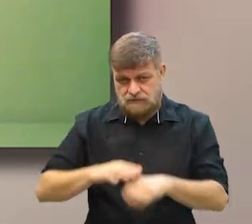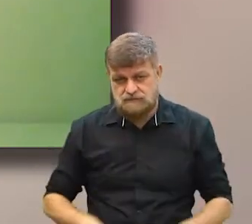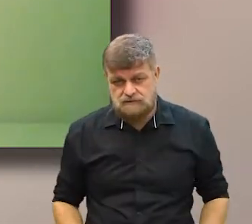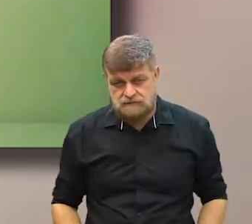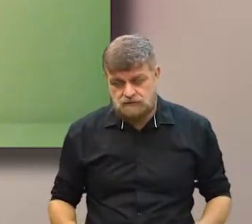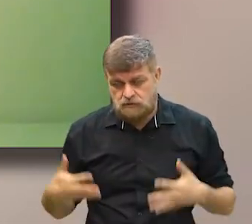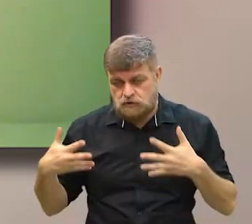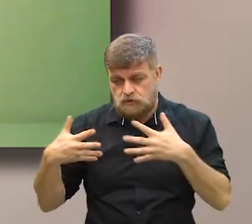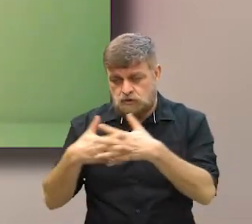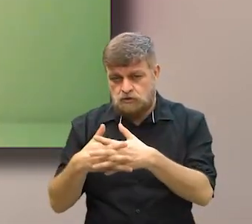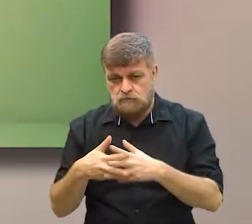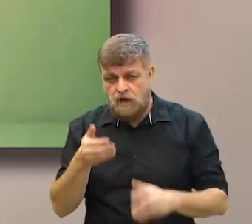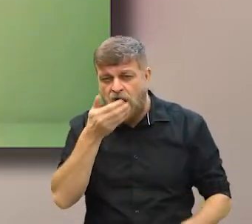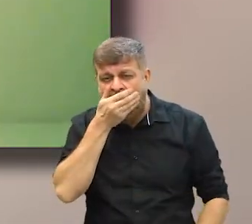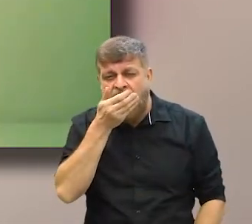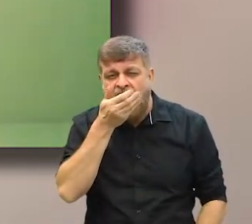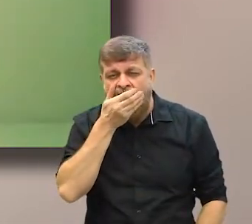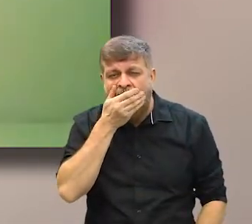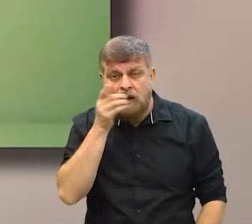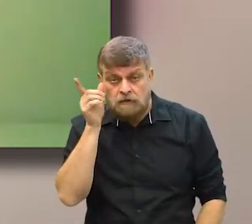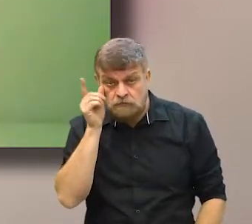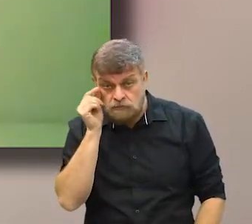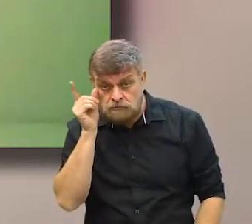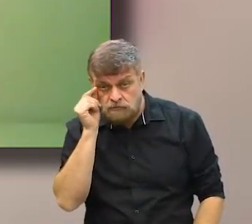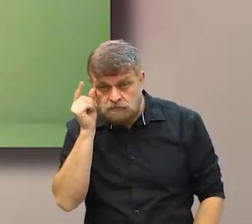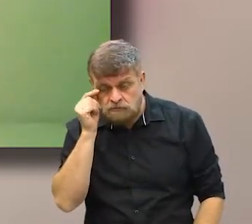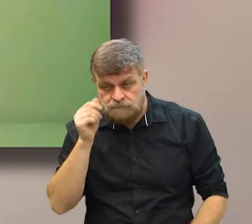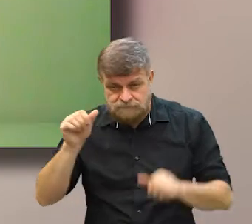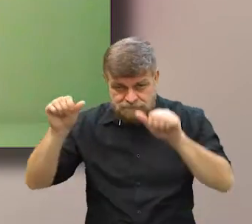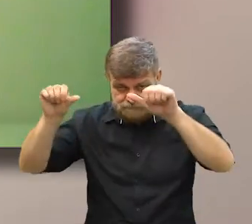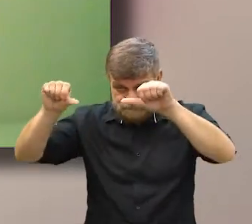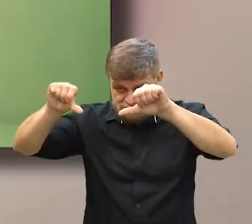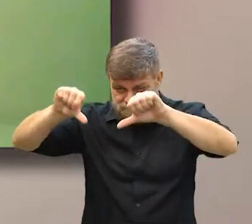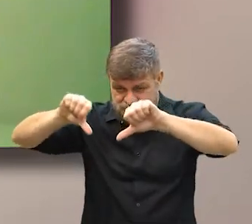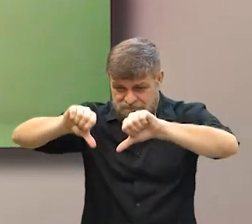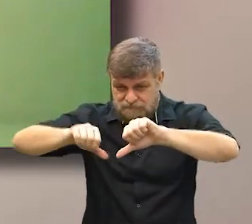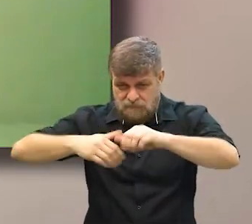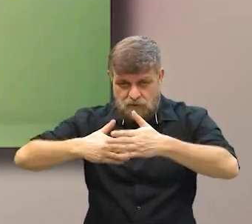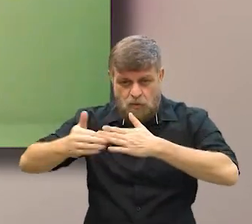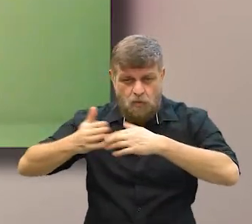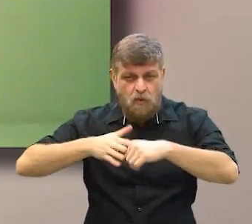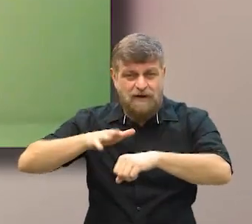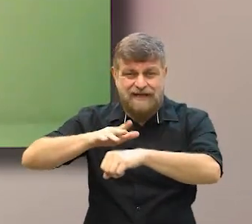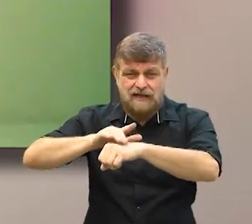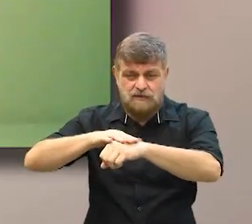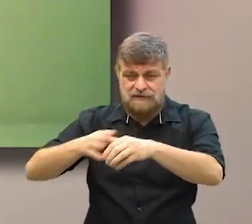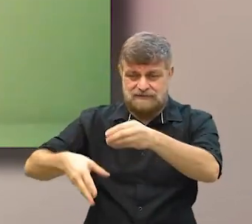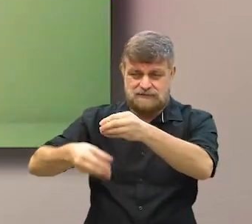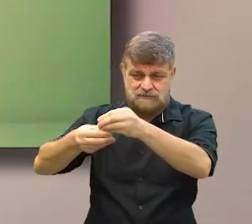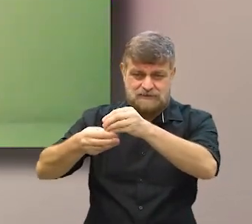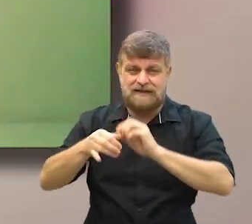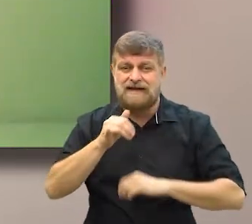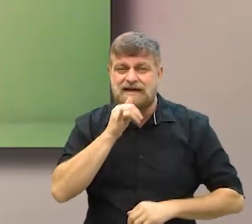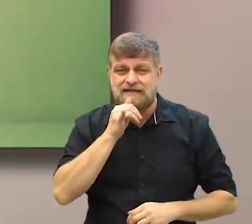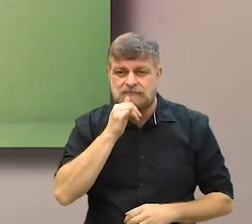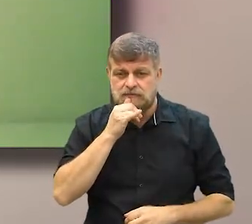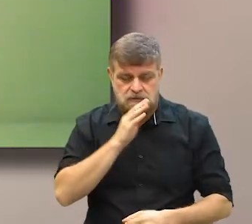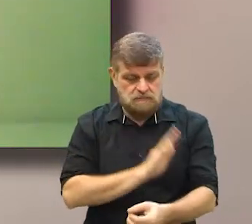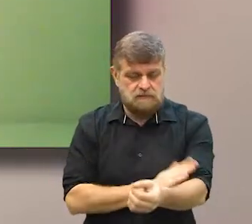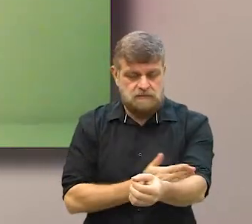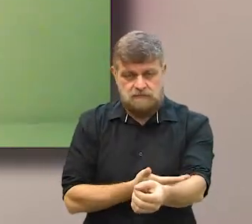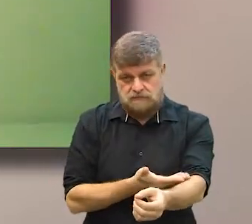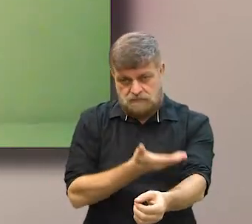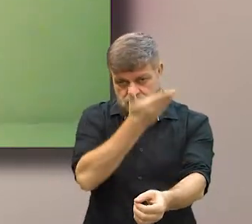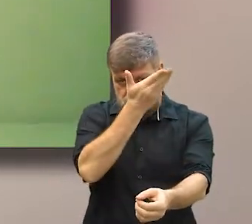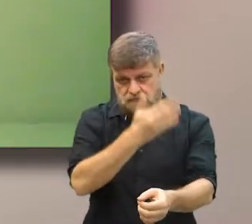Os transtornos de sono, para você ter uma ideia, eles pioram qualquer doença clínica. Por exemplo,